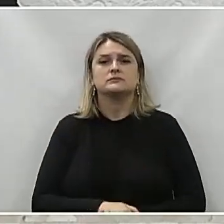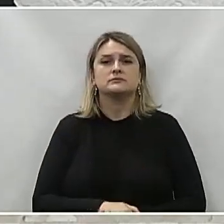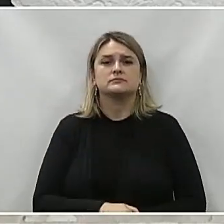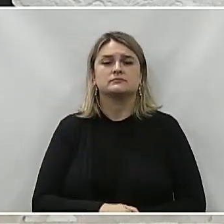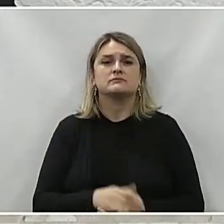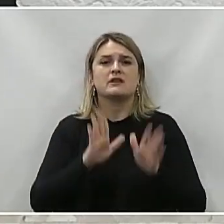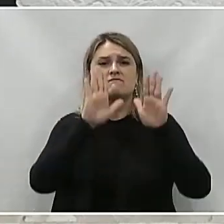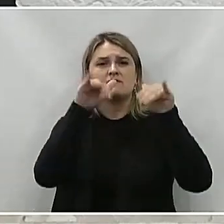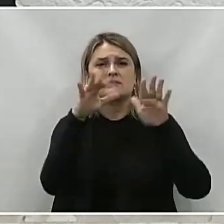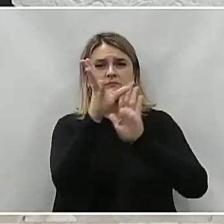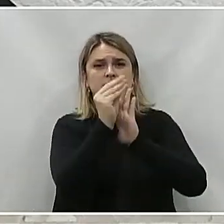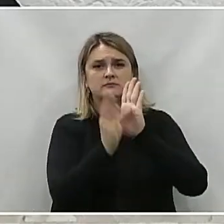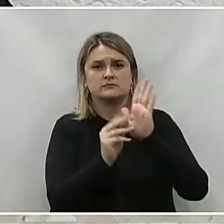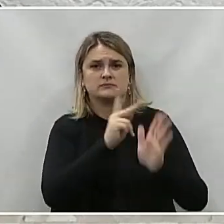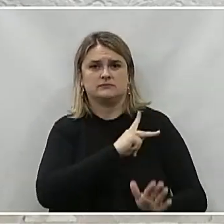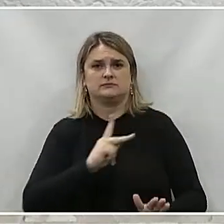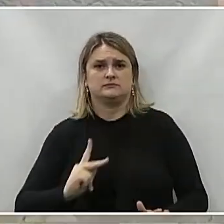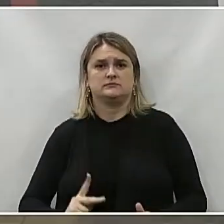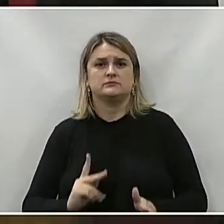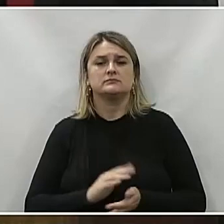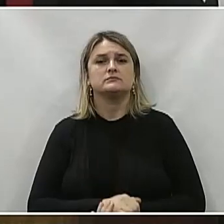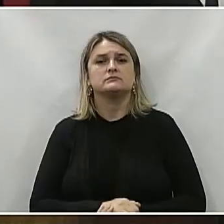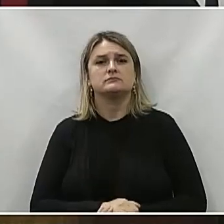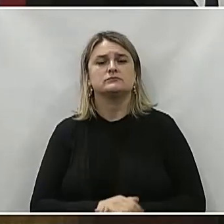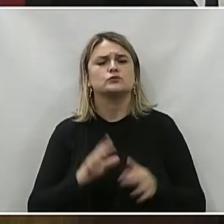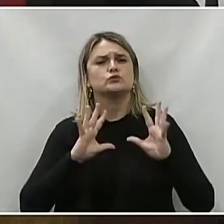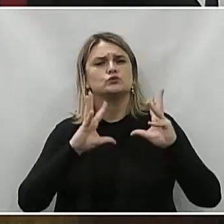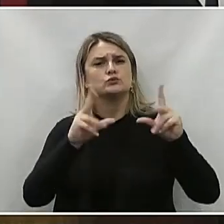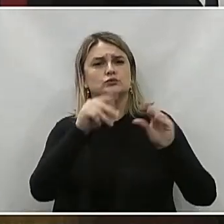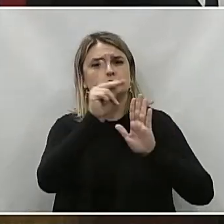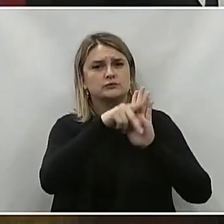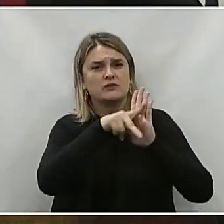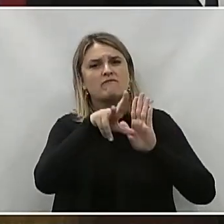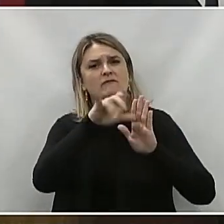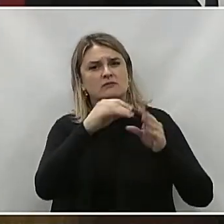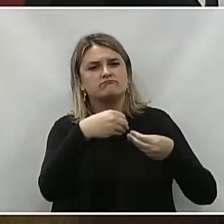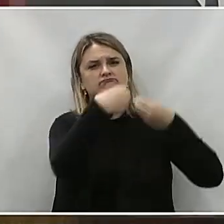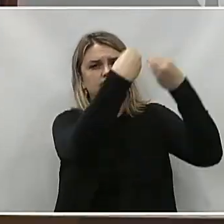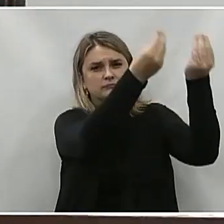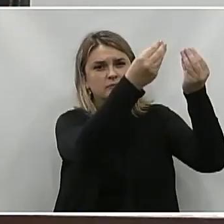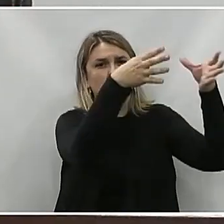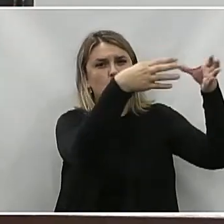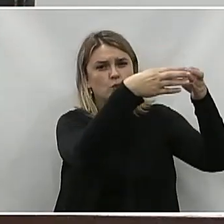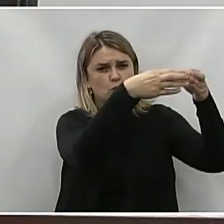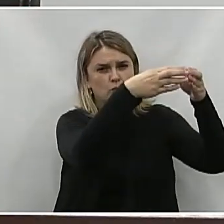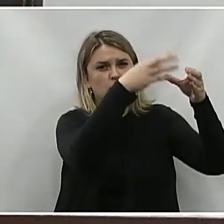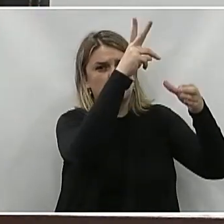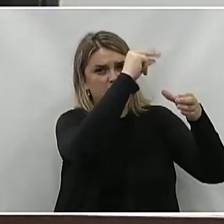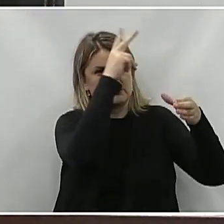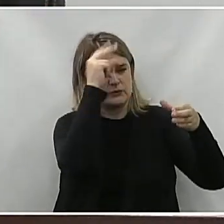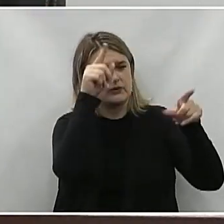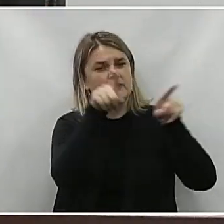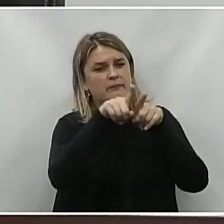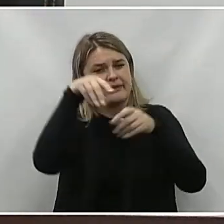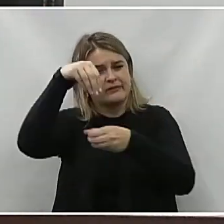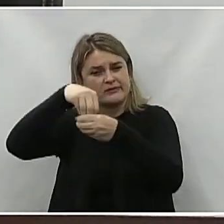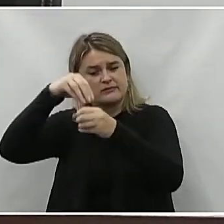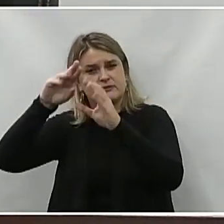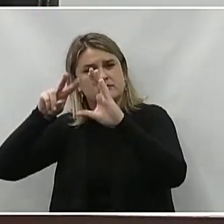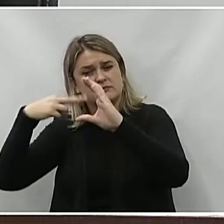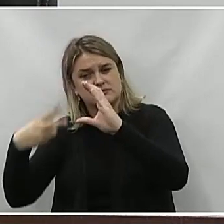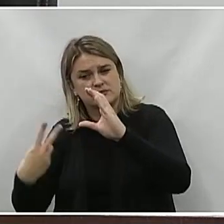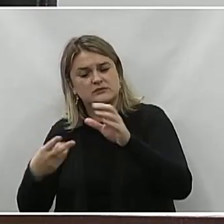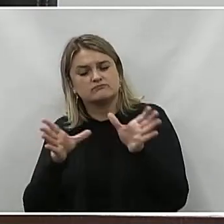Fim do expediente Senhor Presidente Os projetos Serão encaminhados Às devidas comissões As indicações Serão